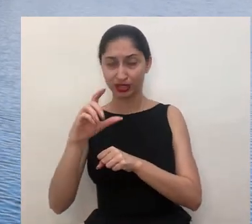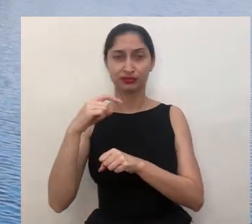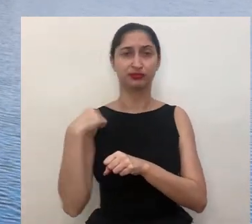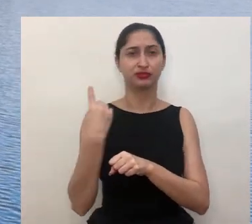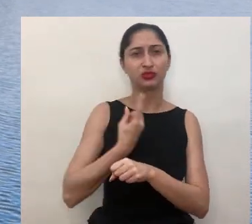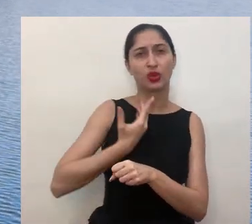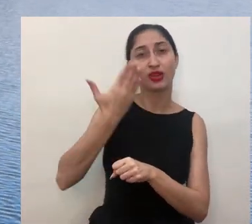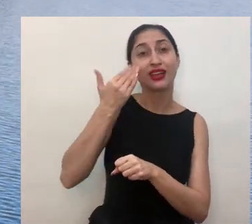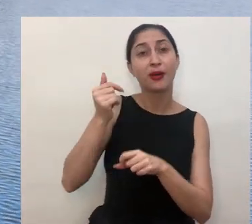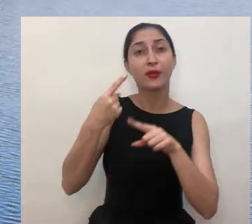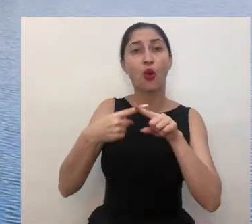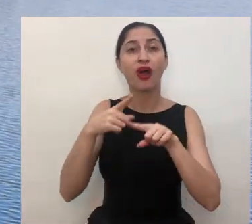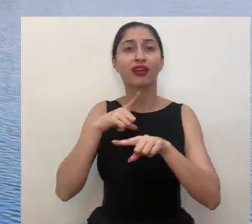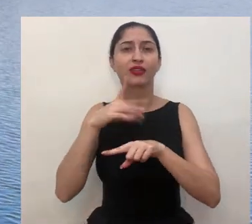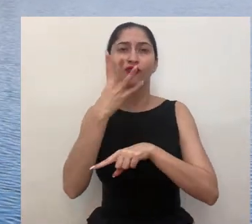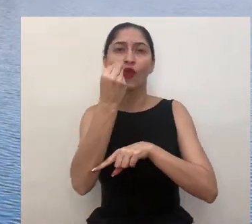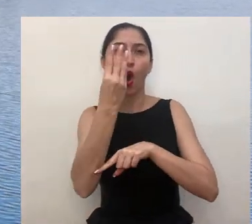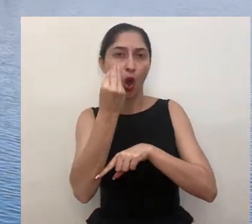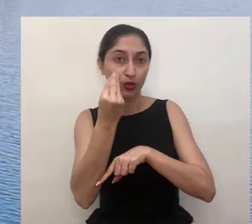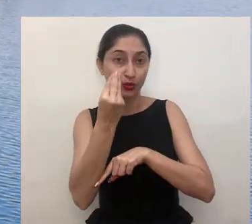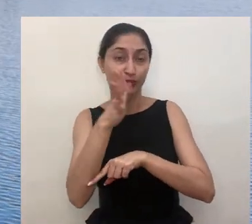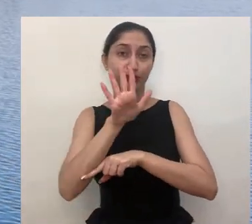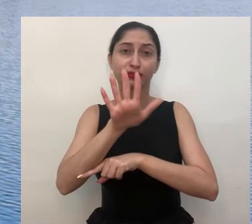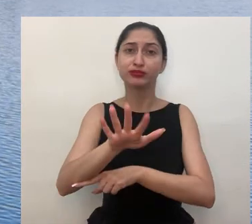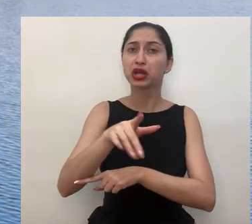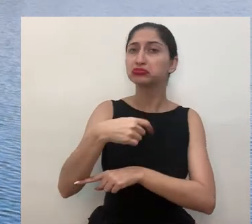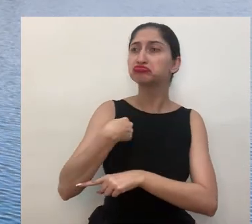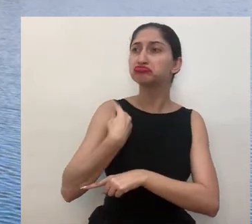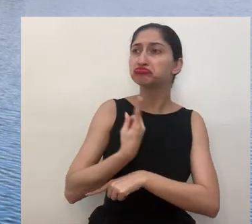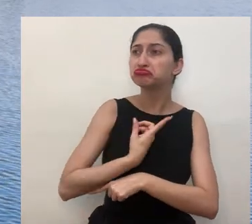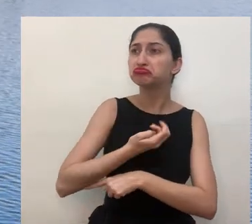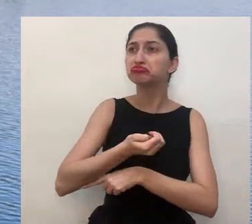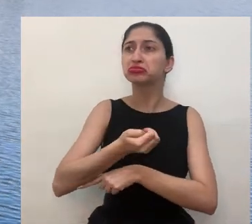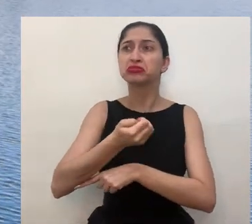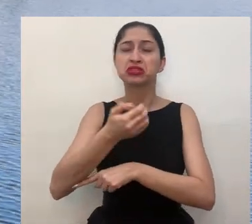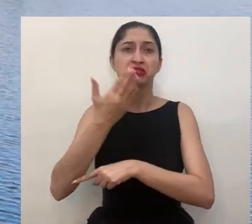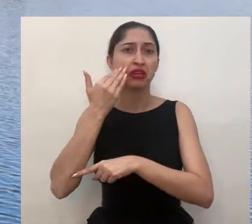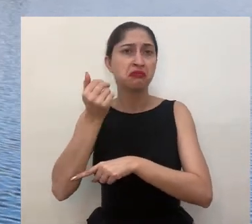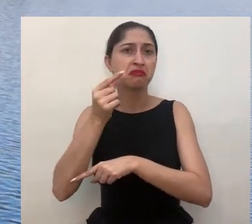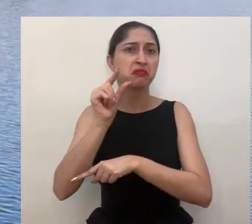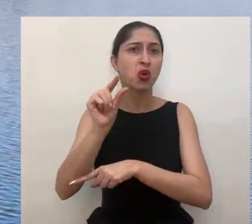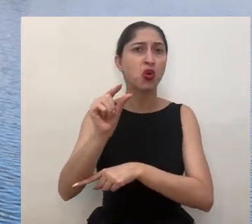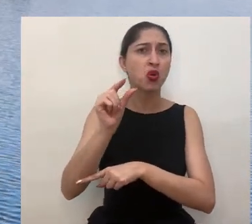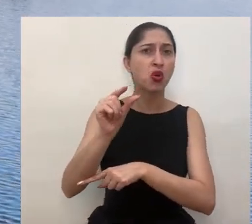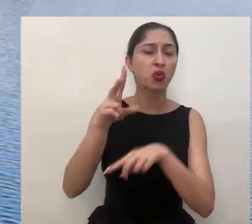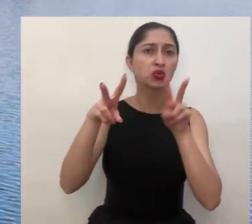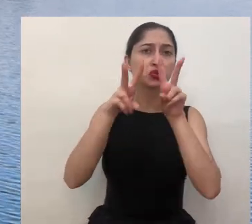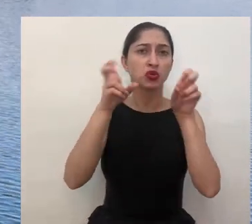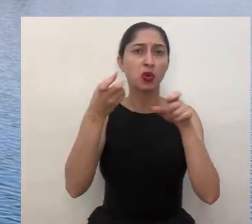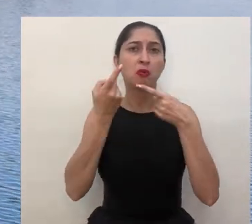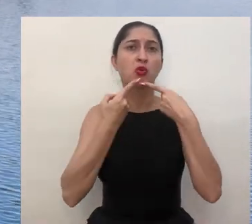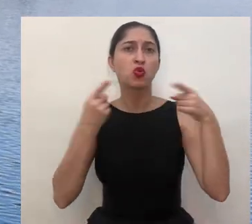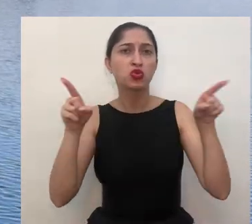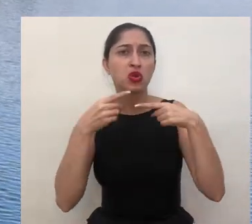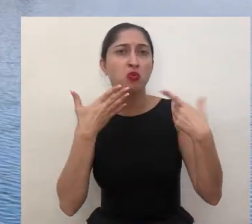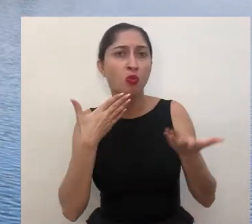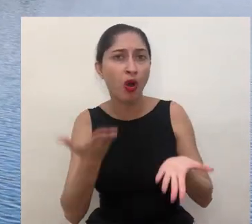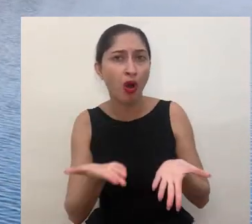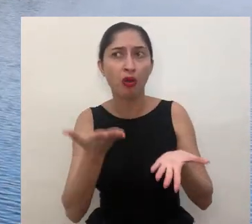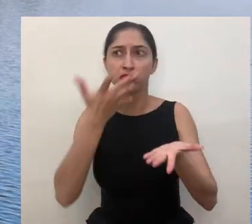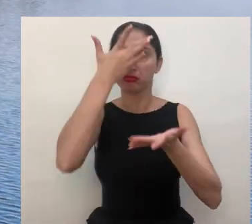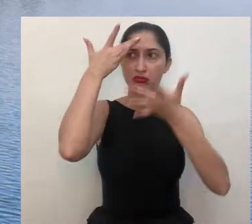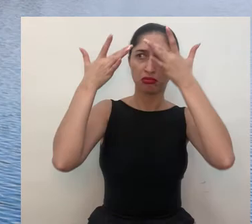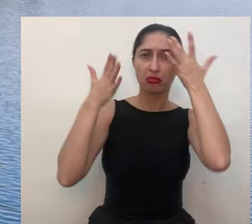de fotografias, mas pouco sabemos sobre quais músicas eram essas, o que os músicos tocavam, o que as pessoas